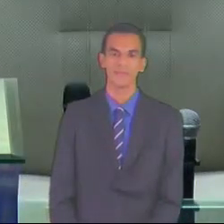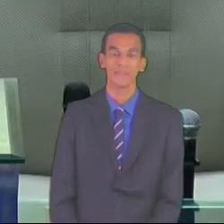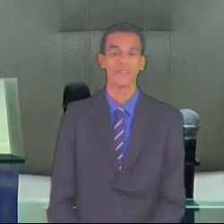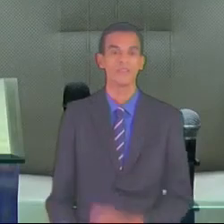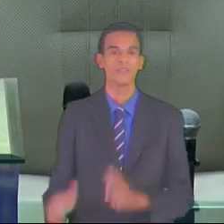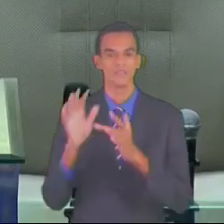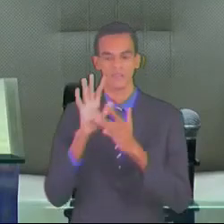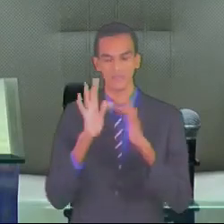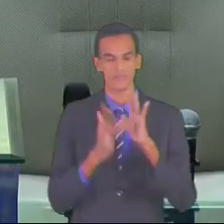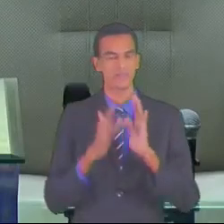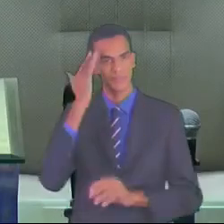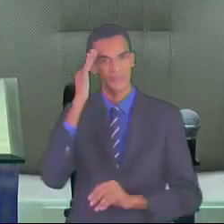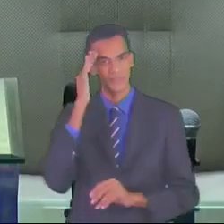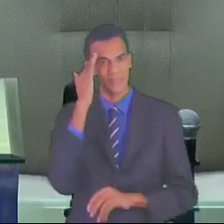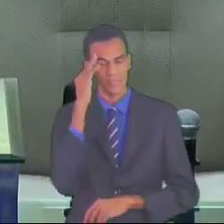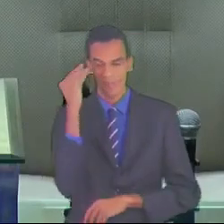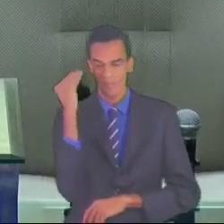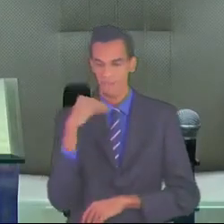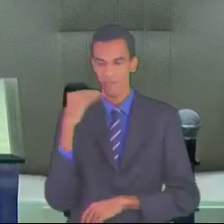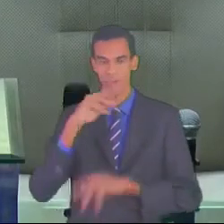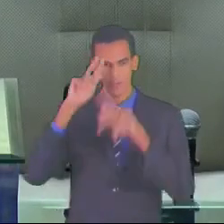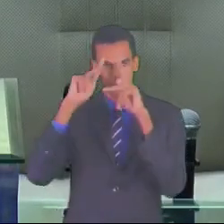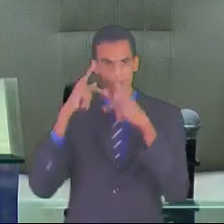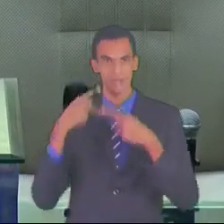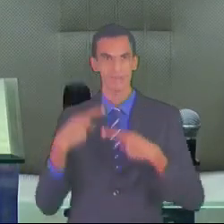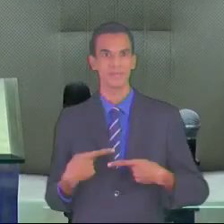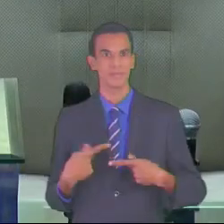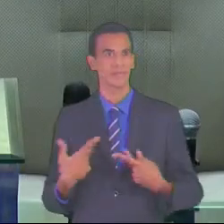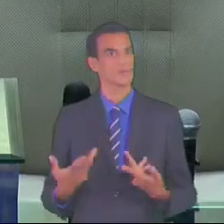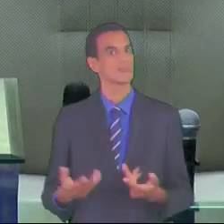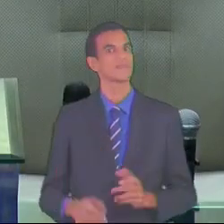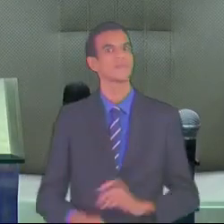Jesus entende a fragilidade humana.